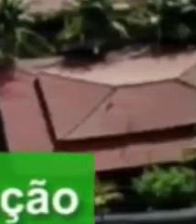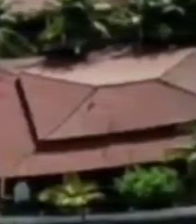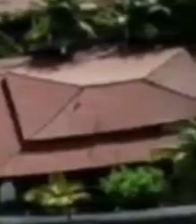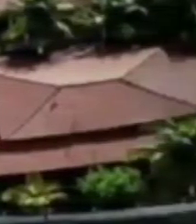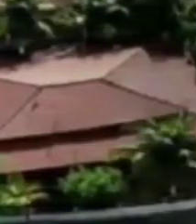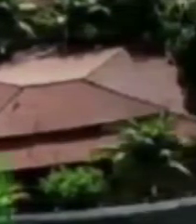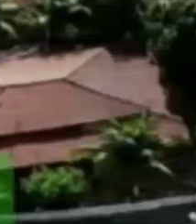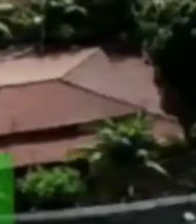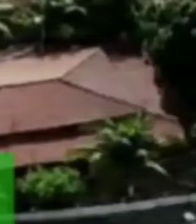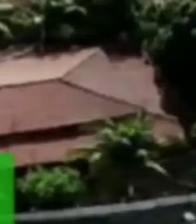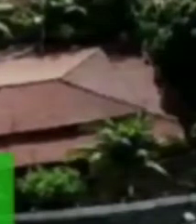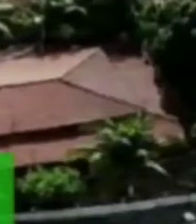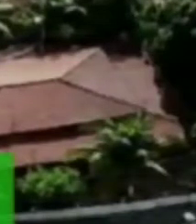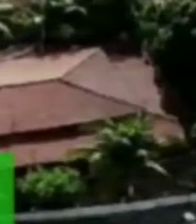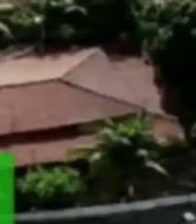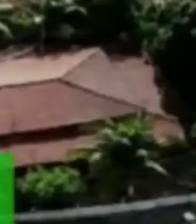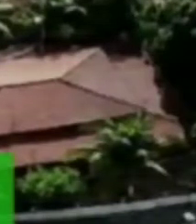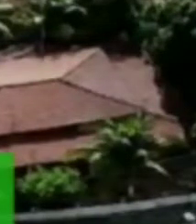Tchau.